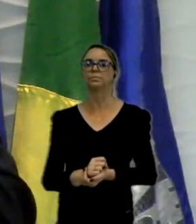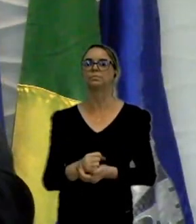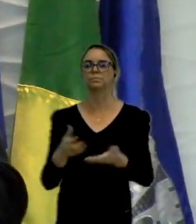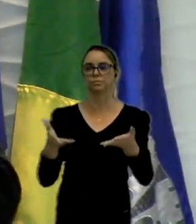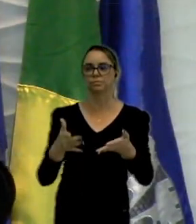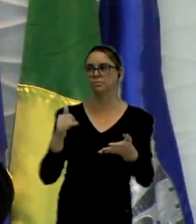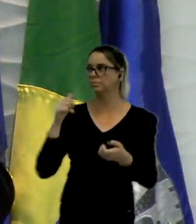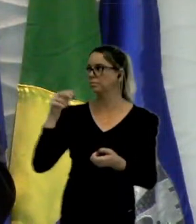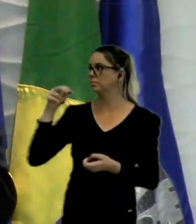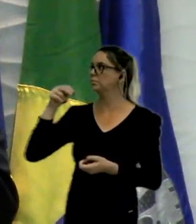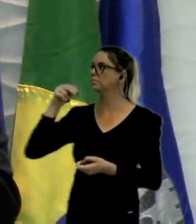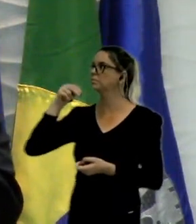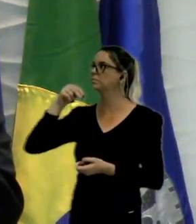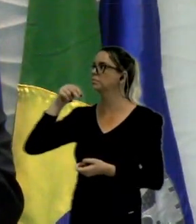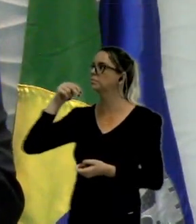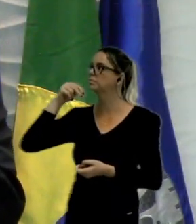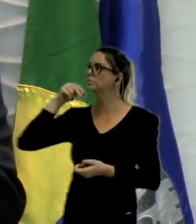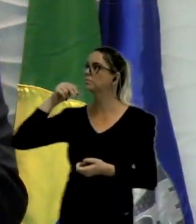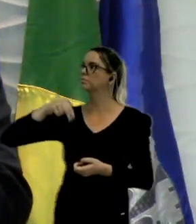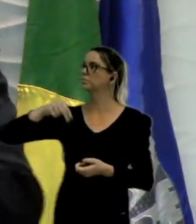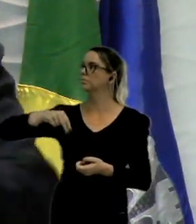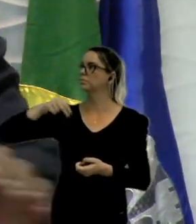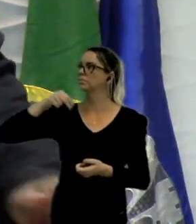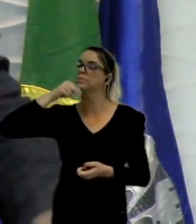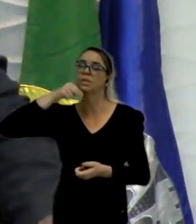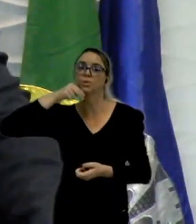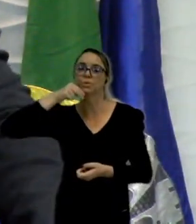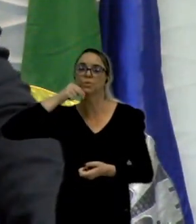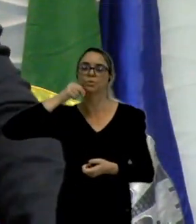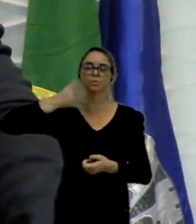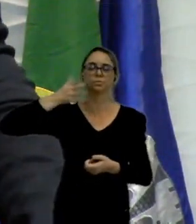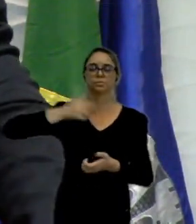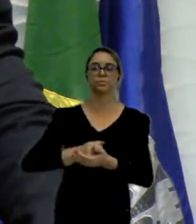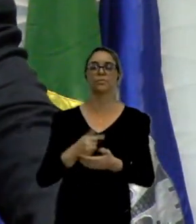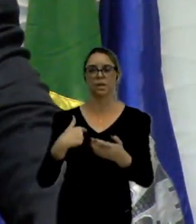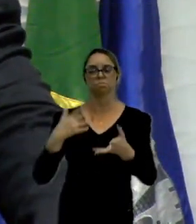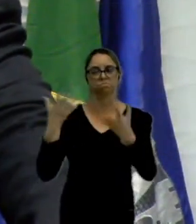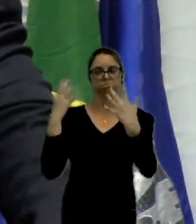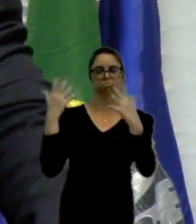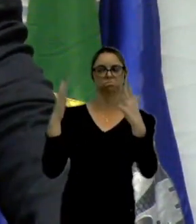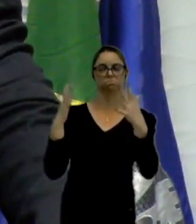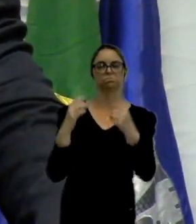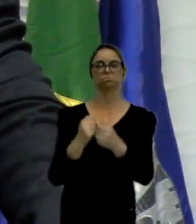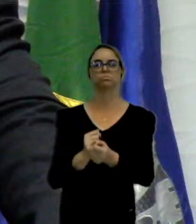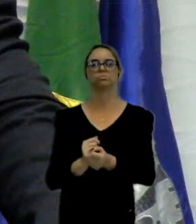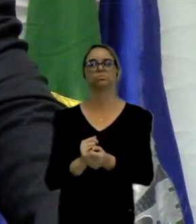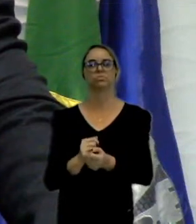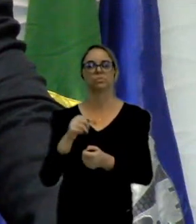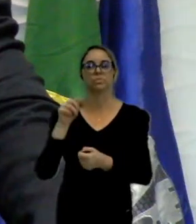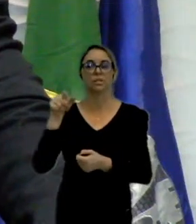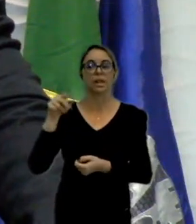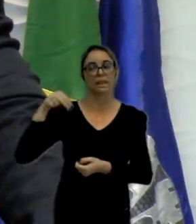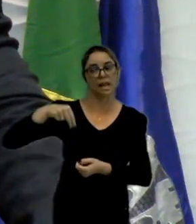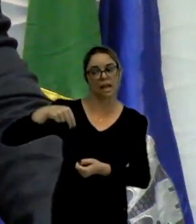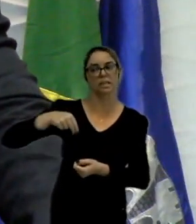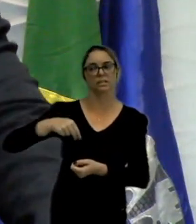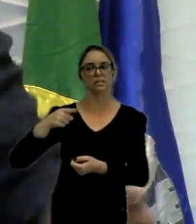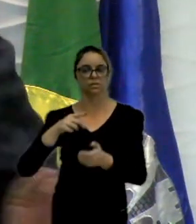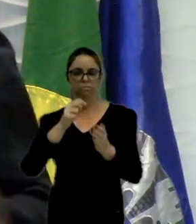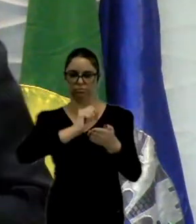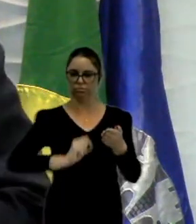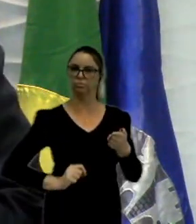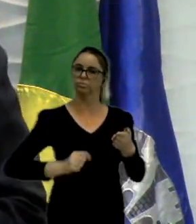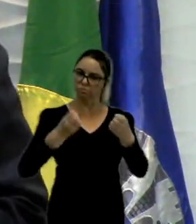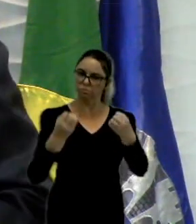Quero parabenizar a vereadora Neide pela iniciativa de colocar esse requerimento. Só